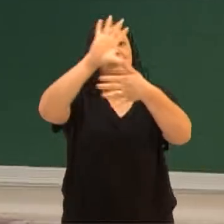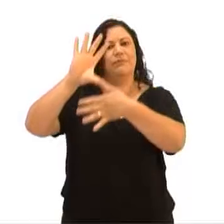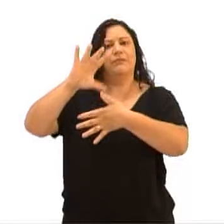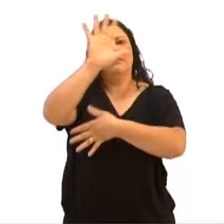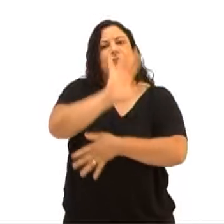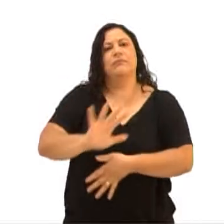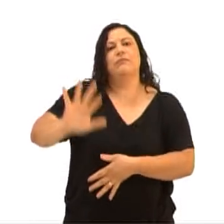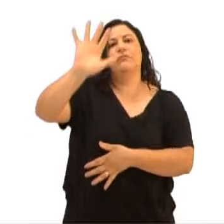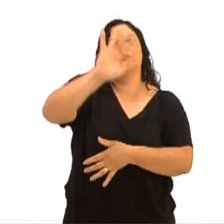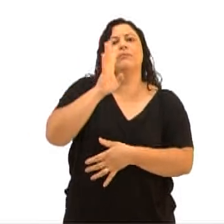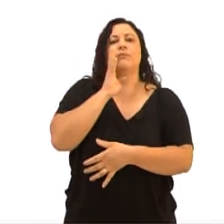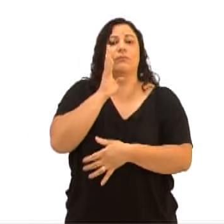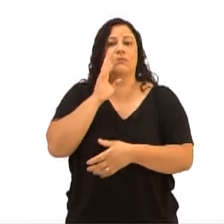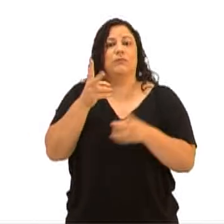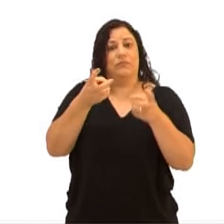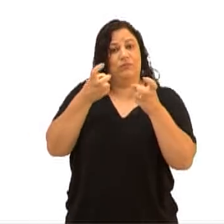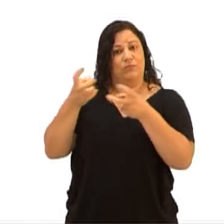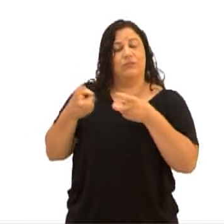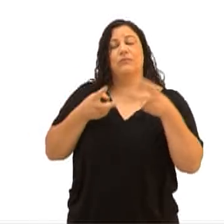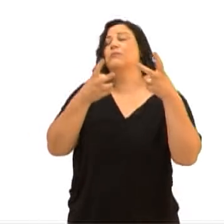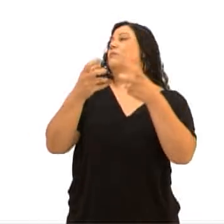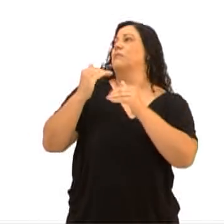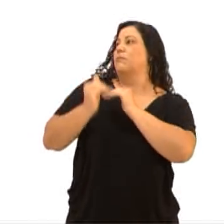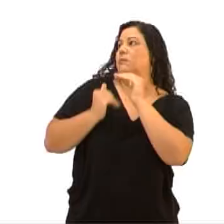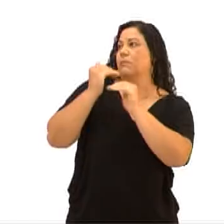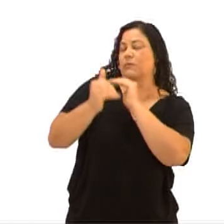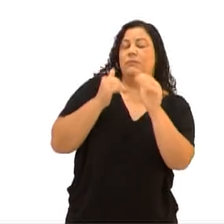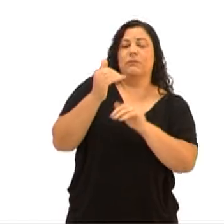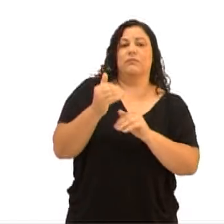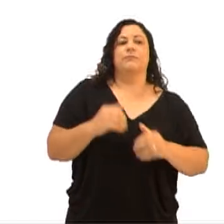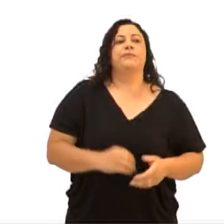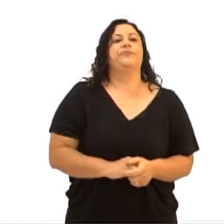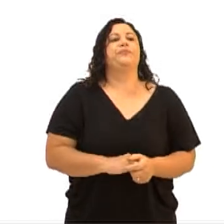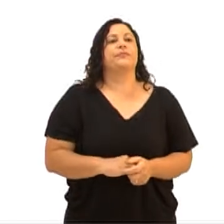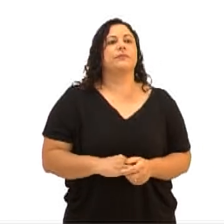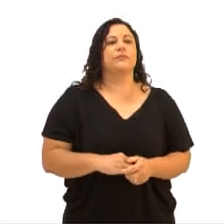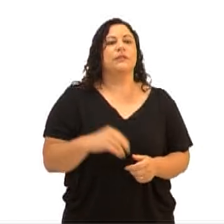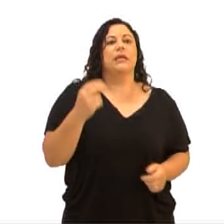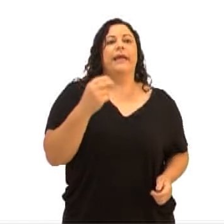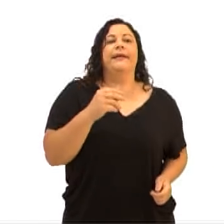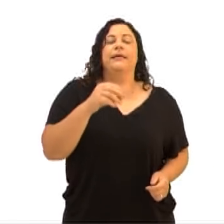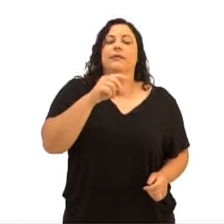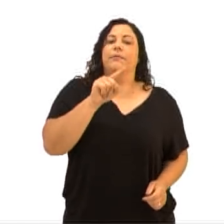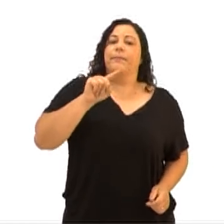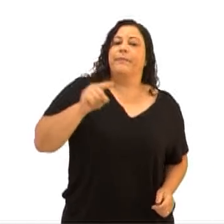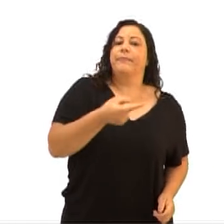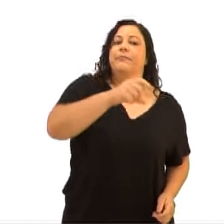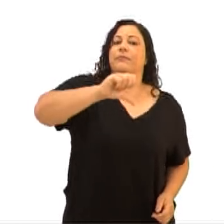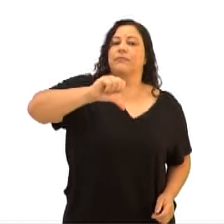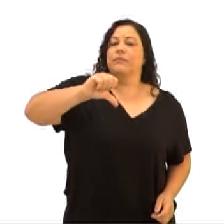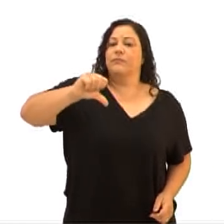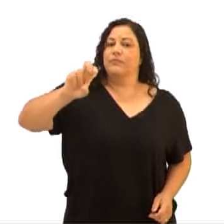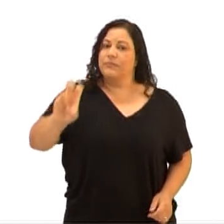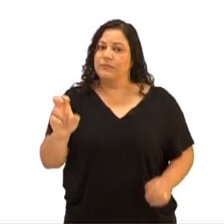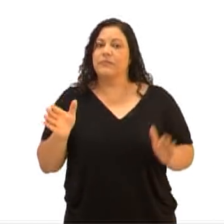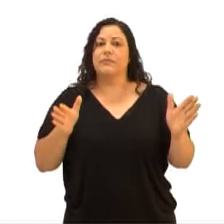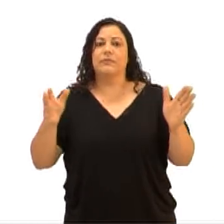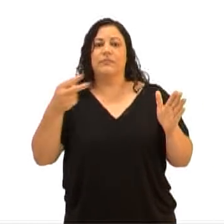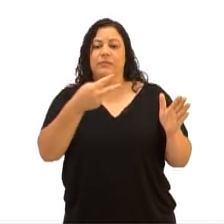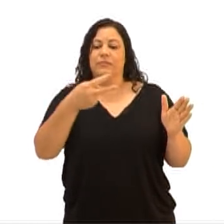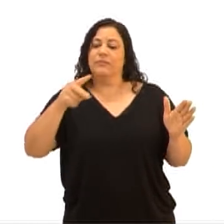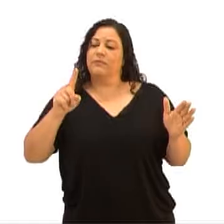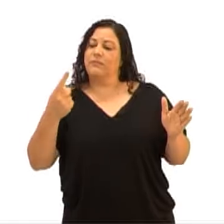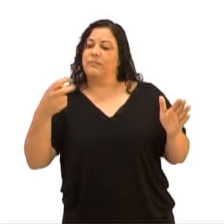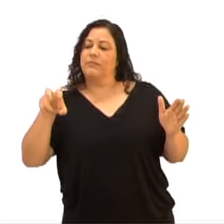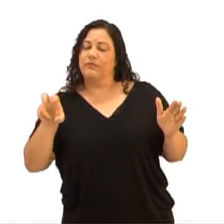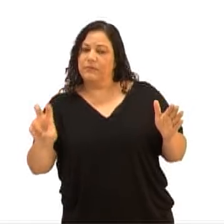né? O desenvolvimento econômico entre 95 e 2015. Aqui eu tenho o gradiente de cores aqui da legenda, né?